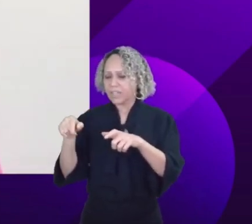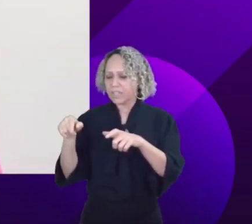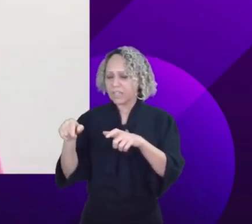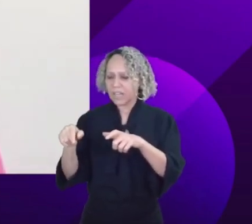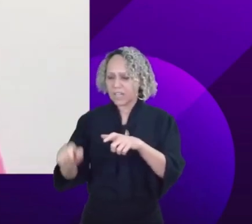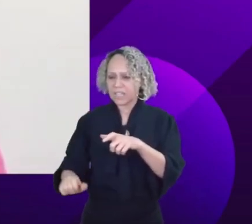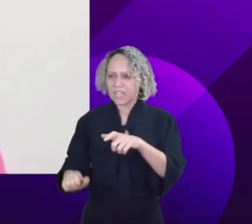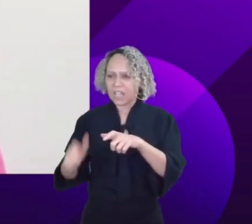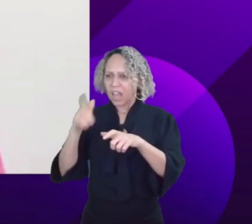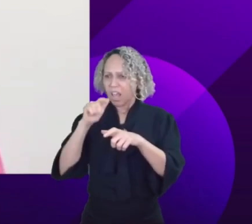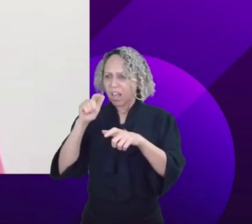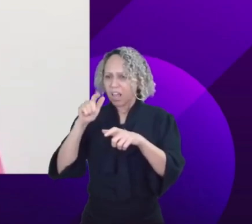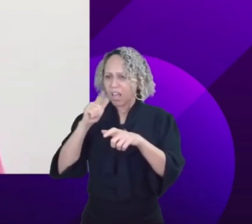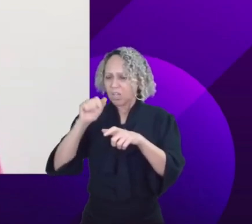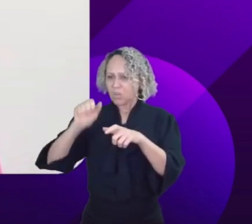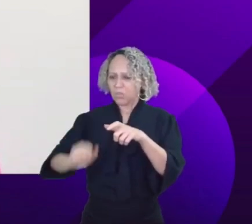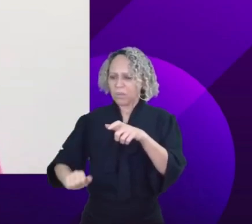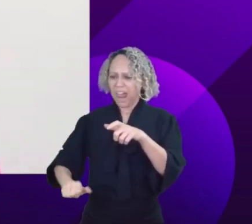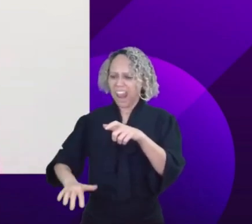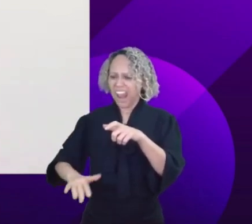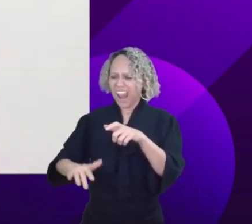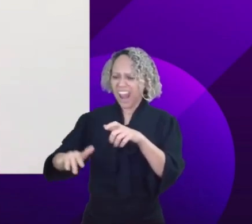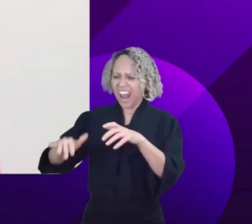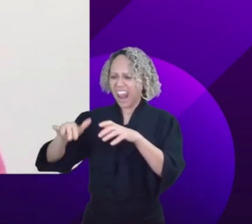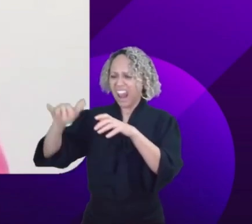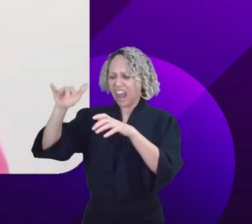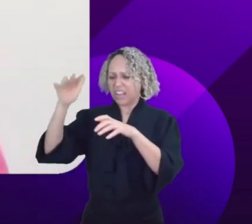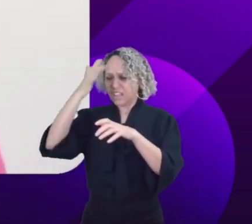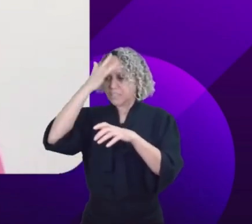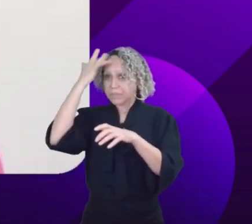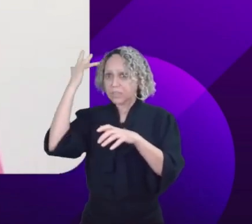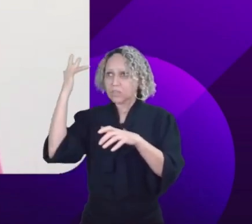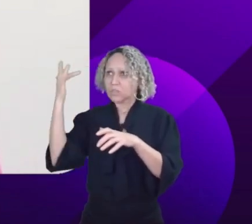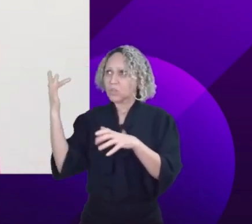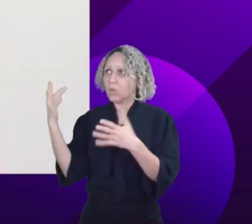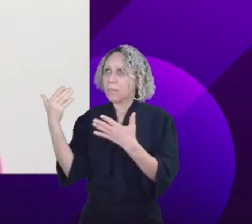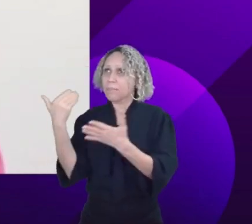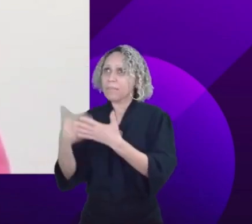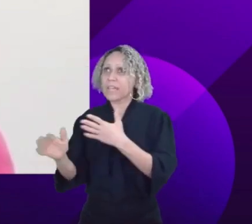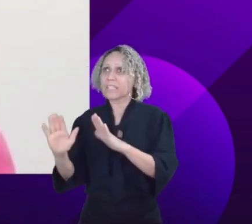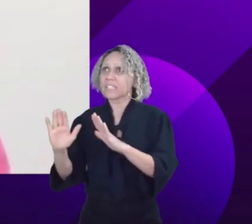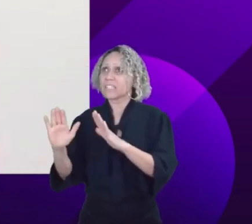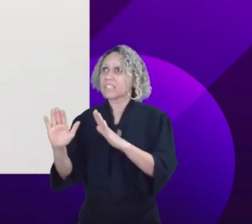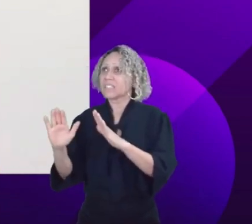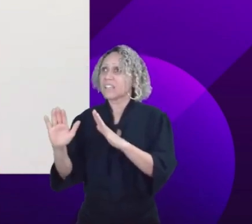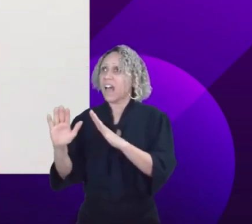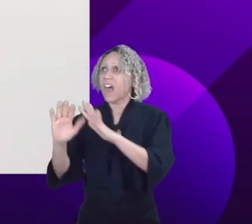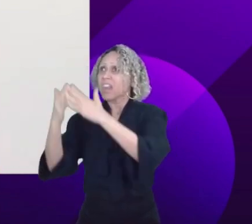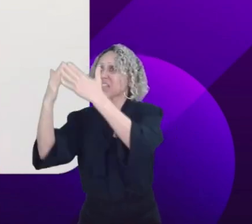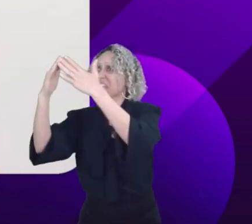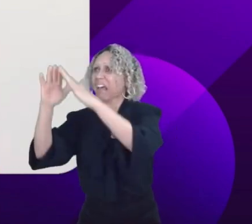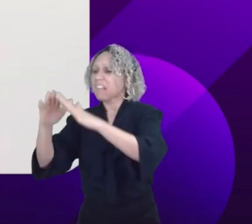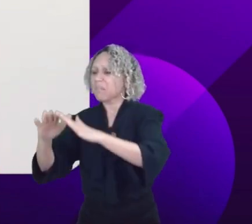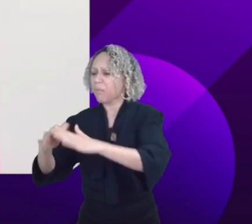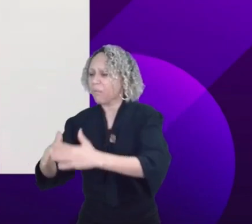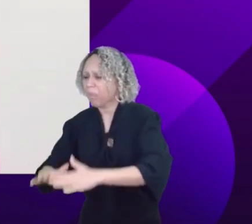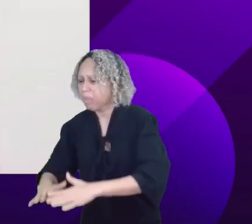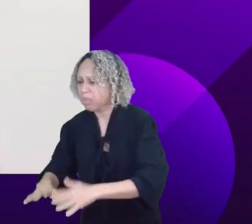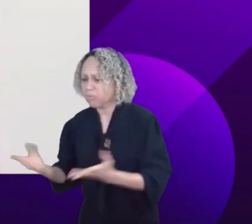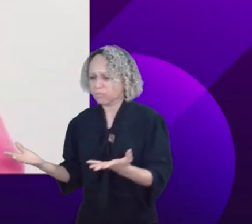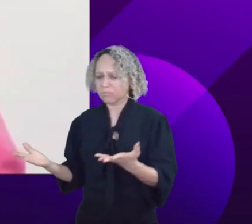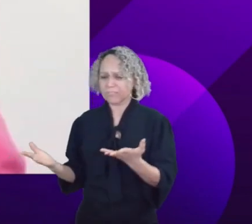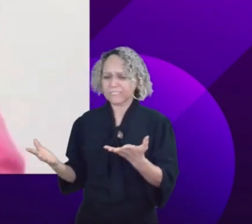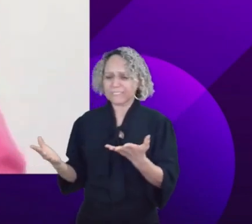climáticos. Então, esses refugiados climáticos, a gente tem que ter a responsabilidade, né, de não colocá-los sair, não fazer com que